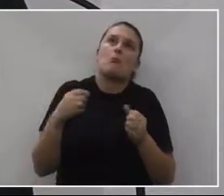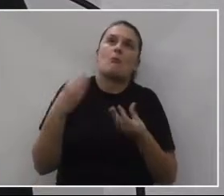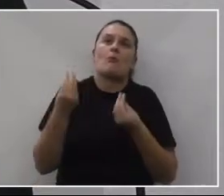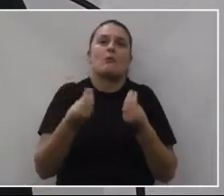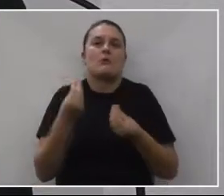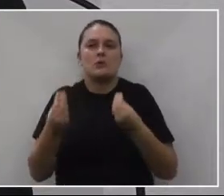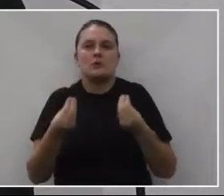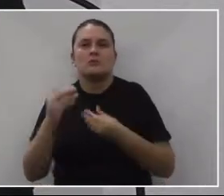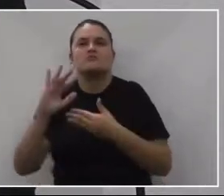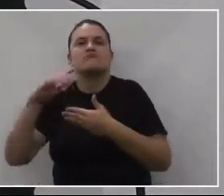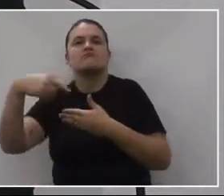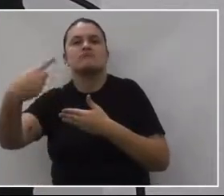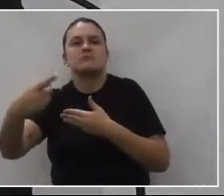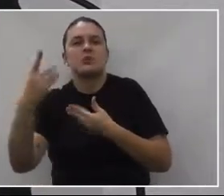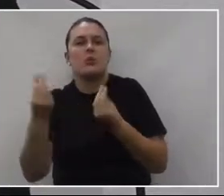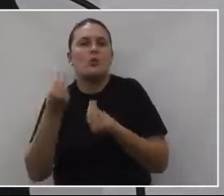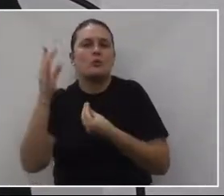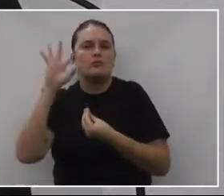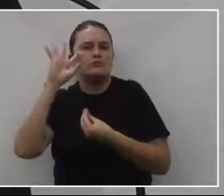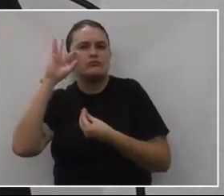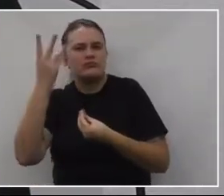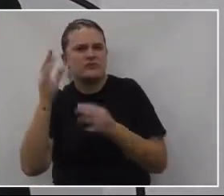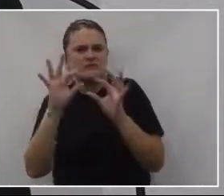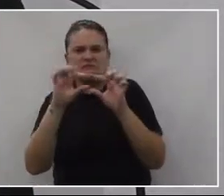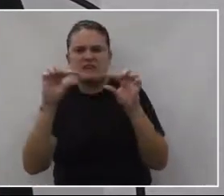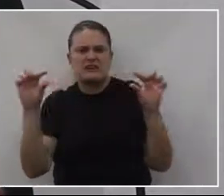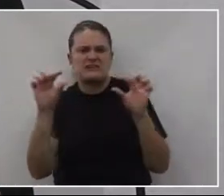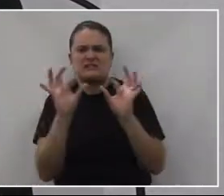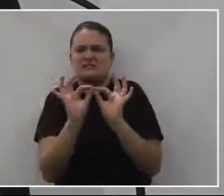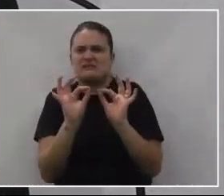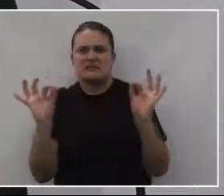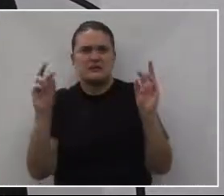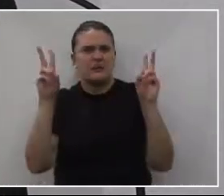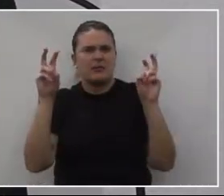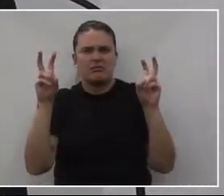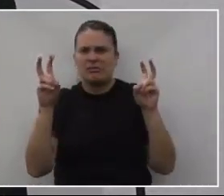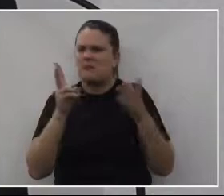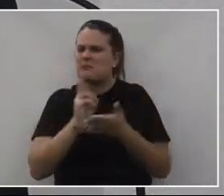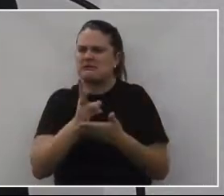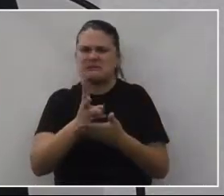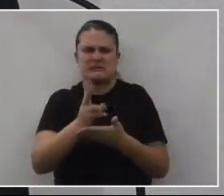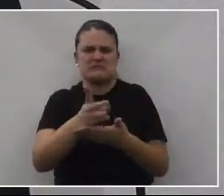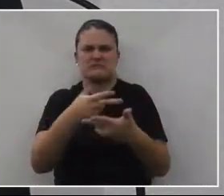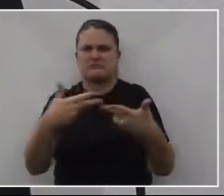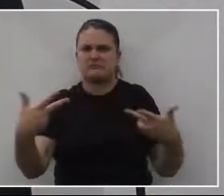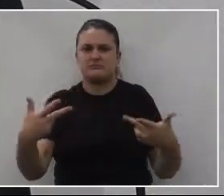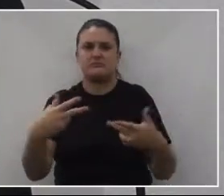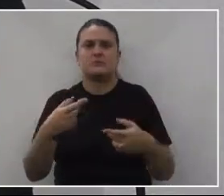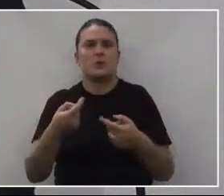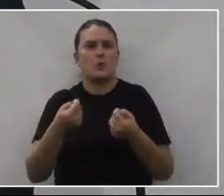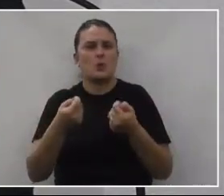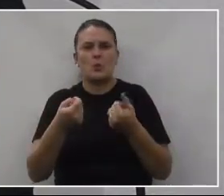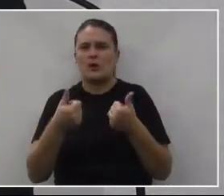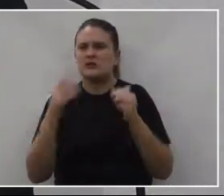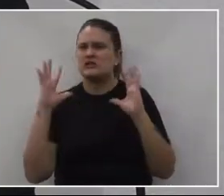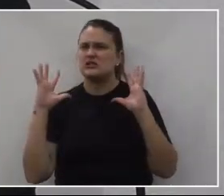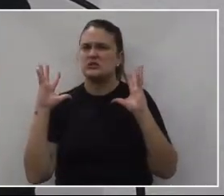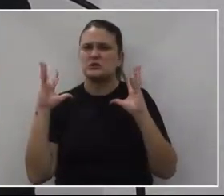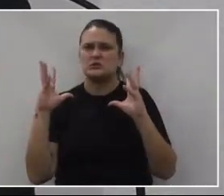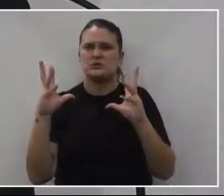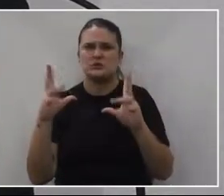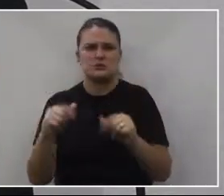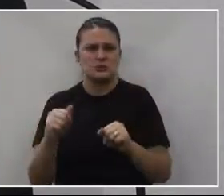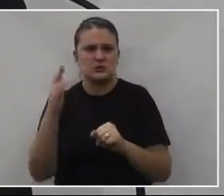possibilidades, consequências, soluções. Uma frase curta, simples, um assunto muito abrangente. Foi quase unânime, senhores